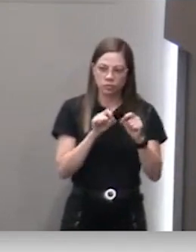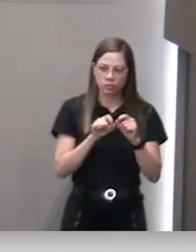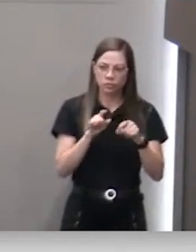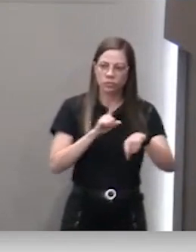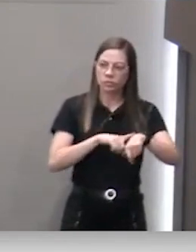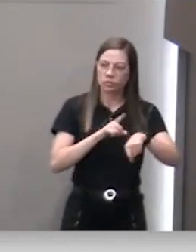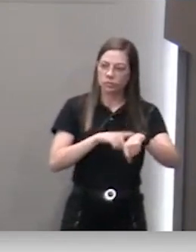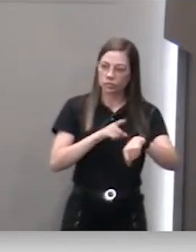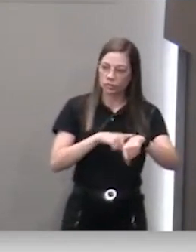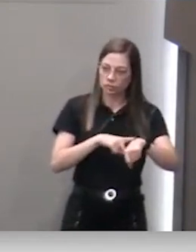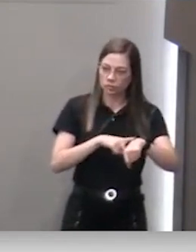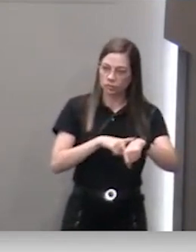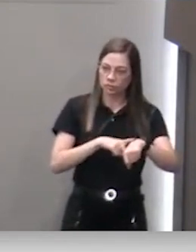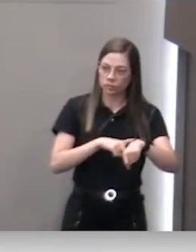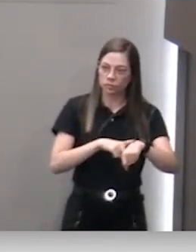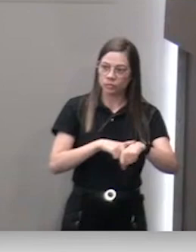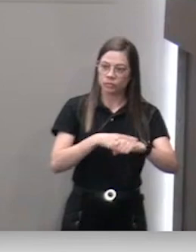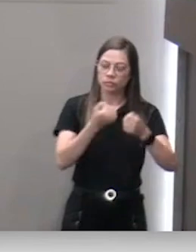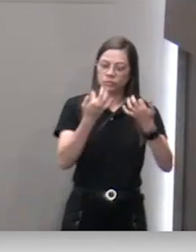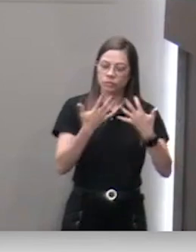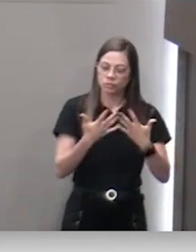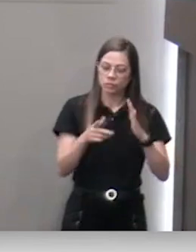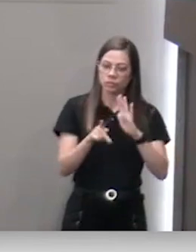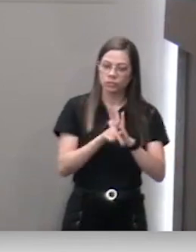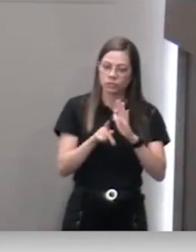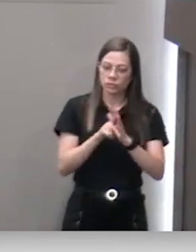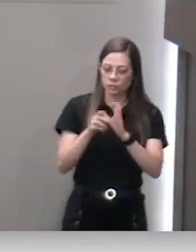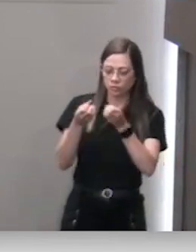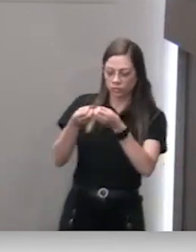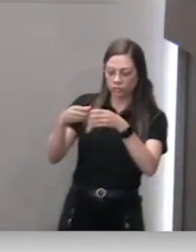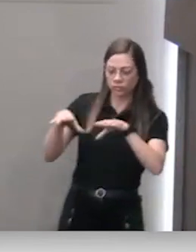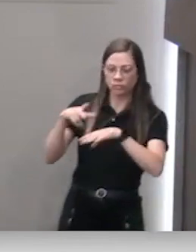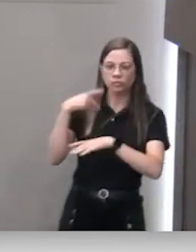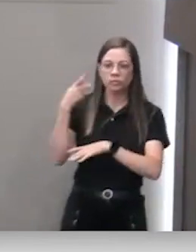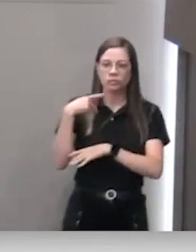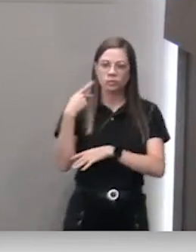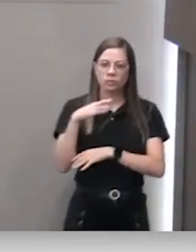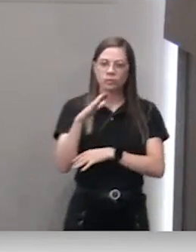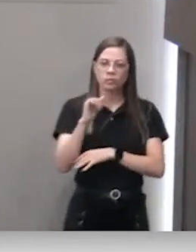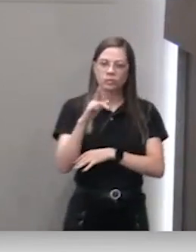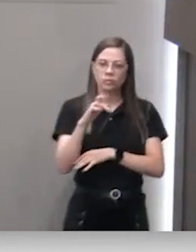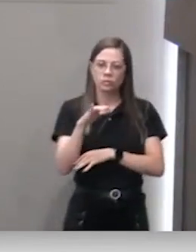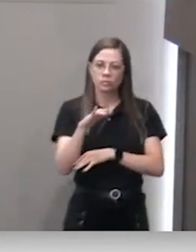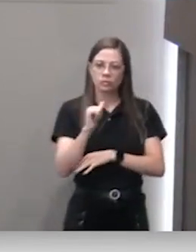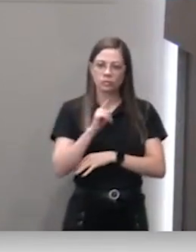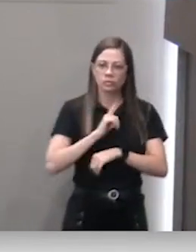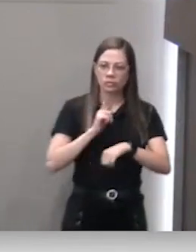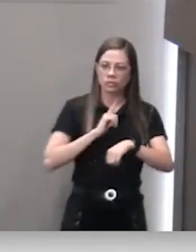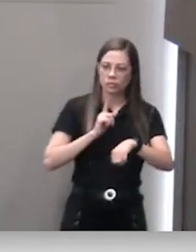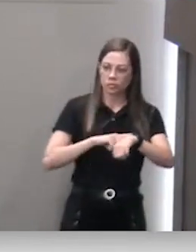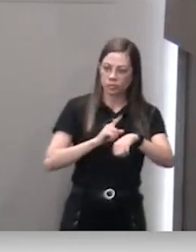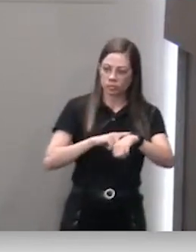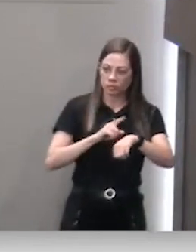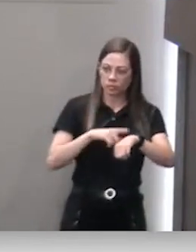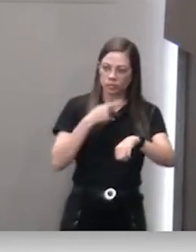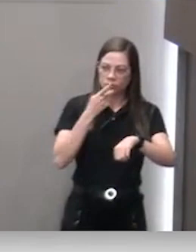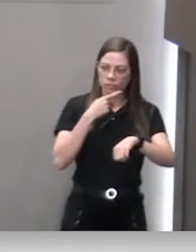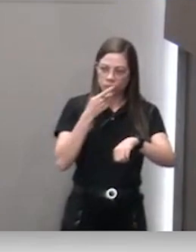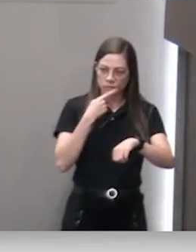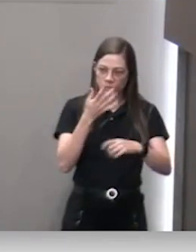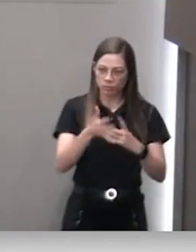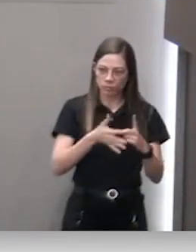tempo regimental acrescido com o prejuízo que o vereador Candeia teve do tempo da sua